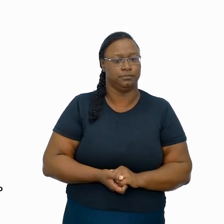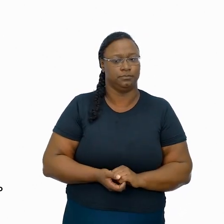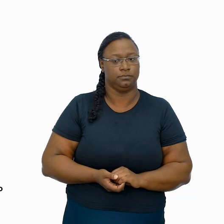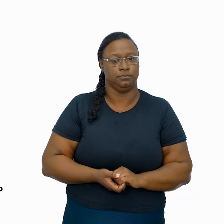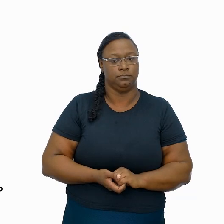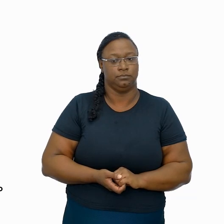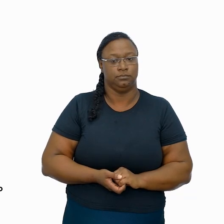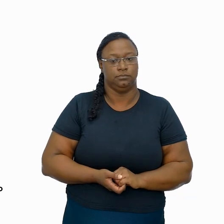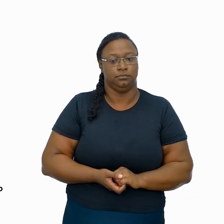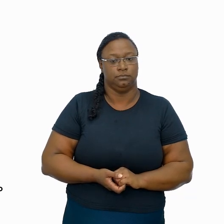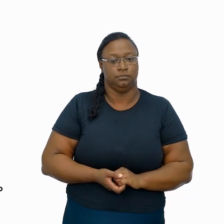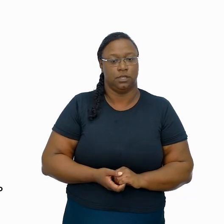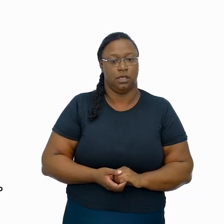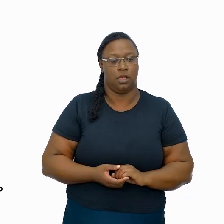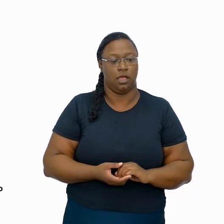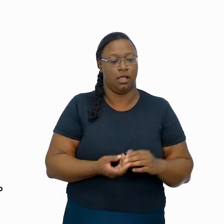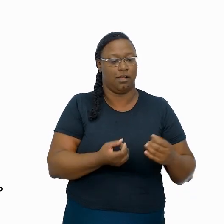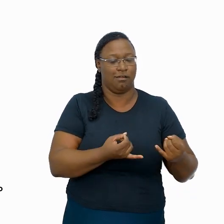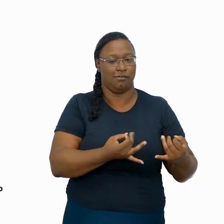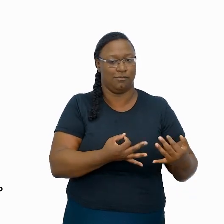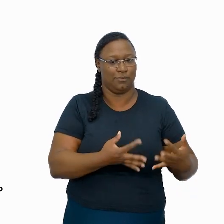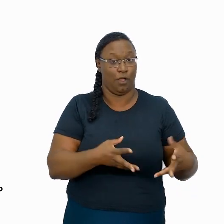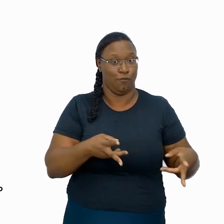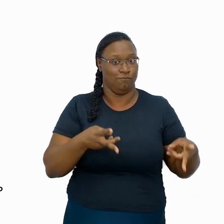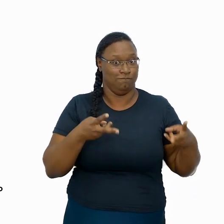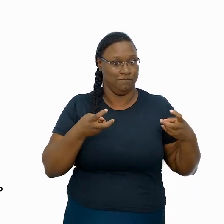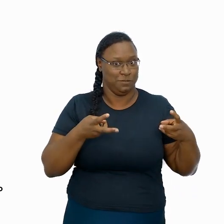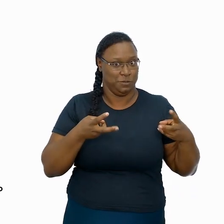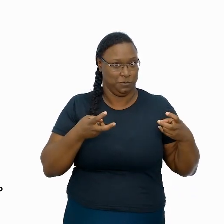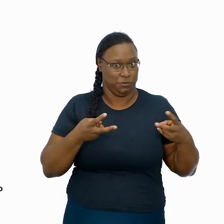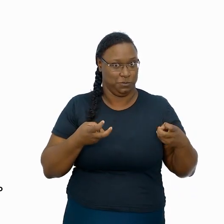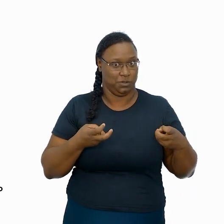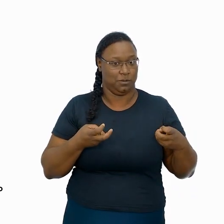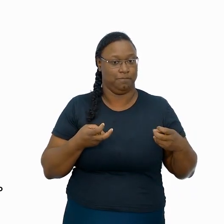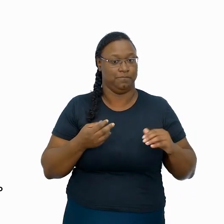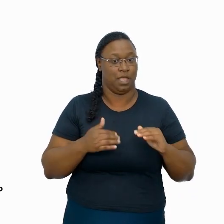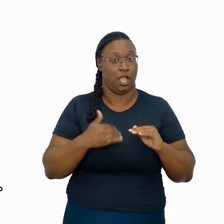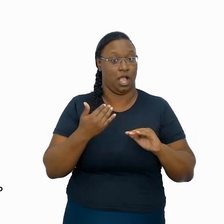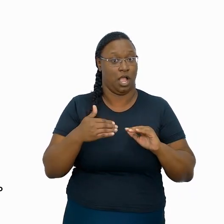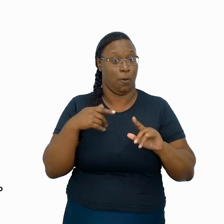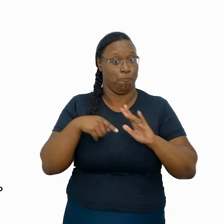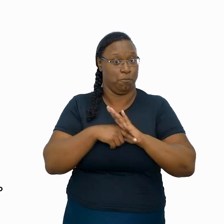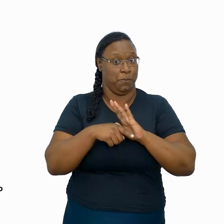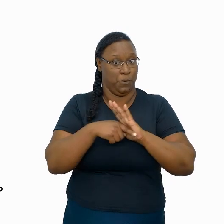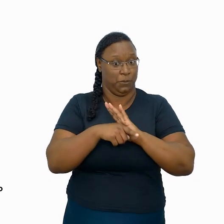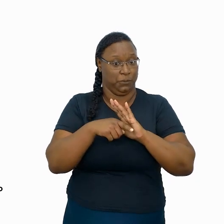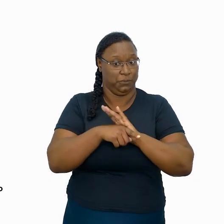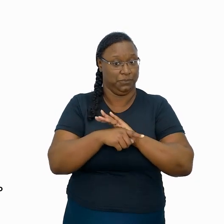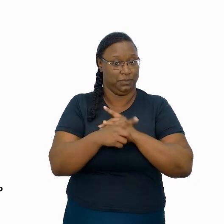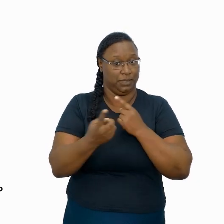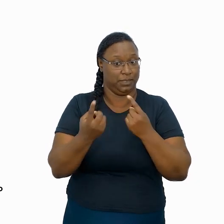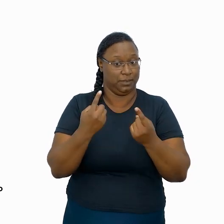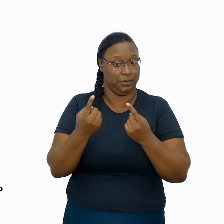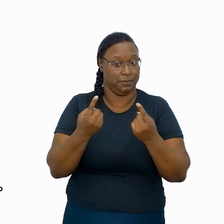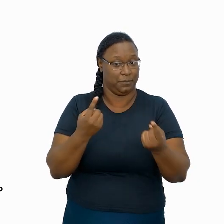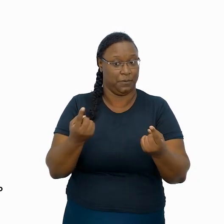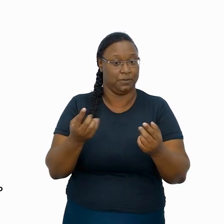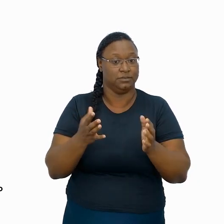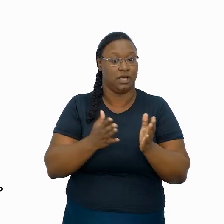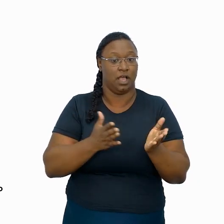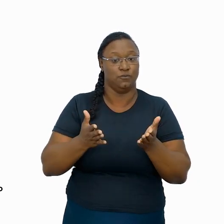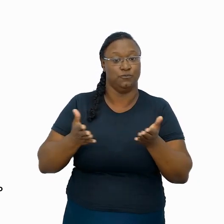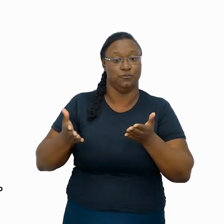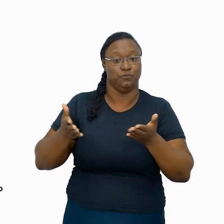que incorpore, né, as etapas de observação, levantamento de questões e hipóteses, delineamento